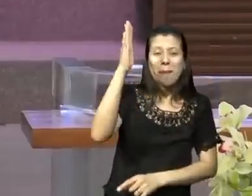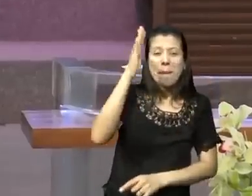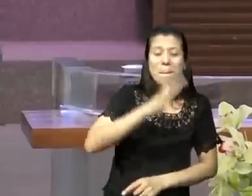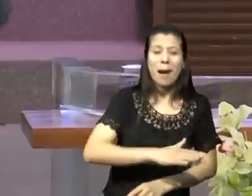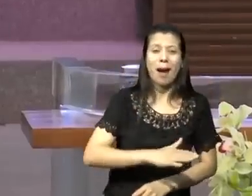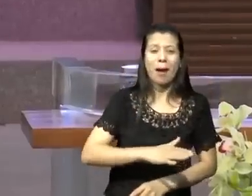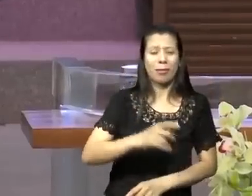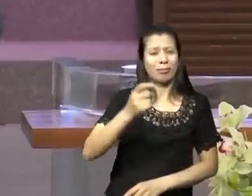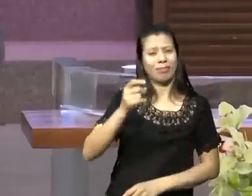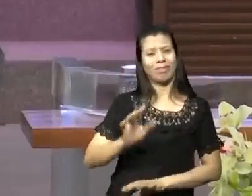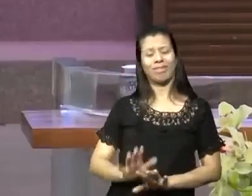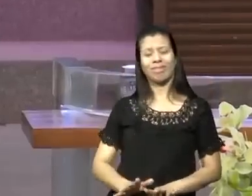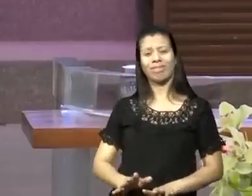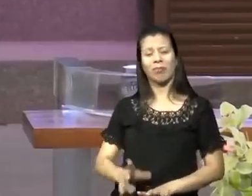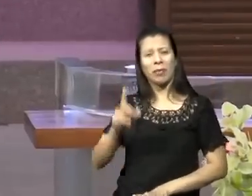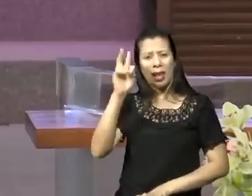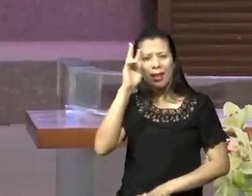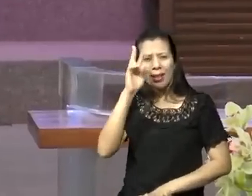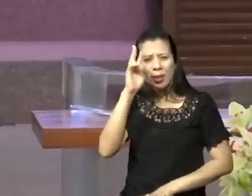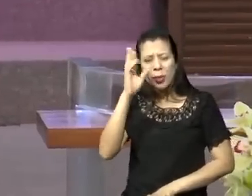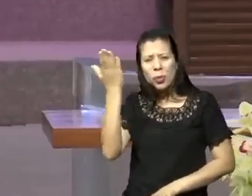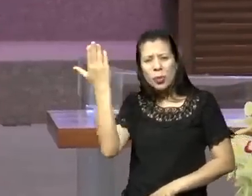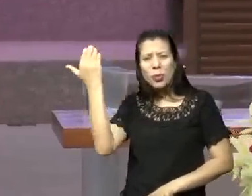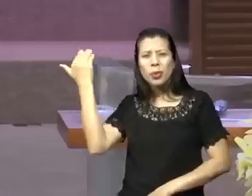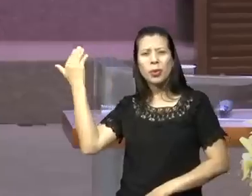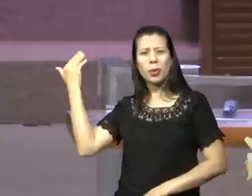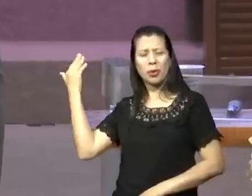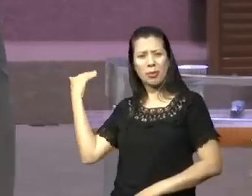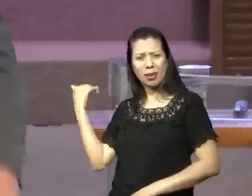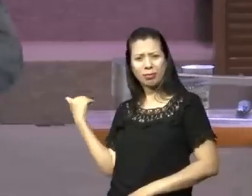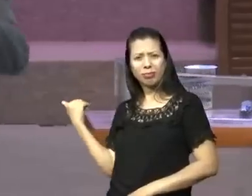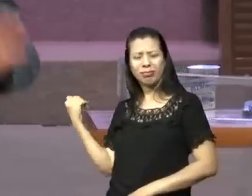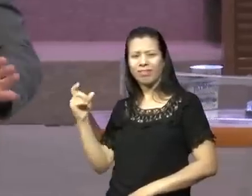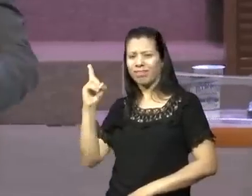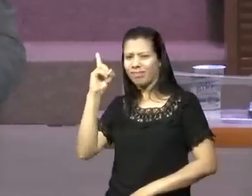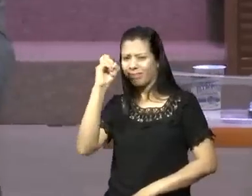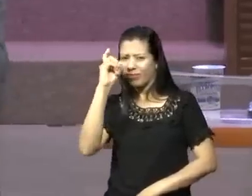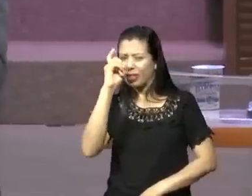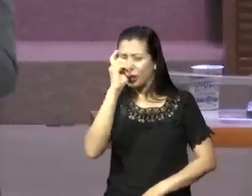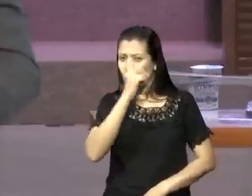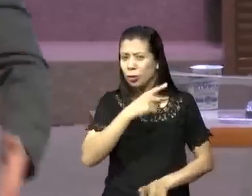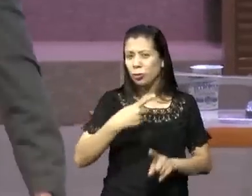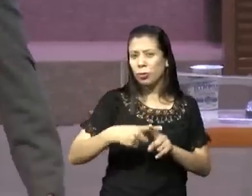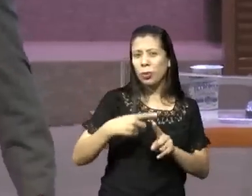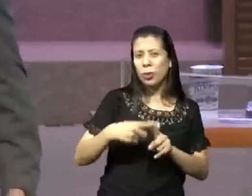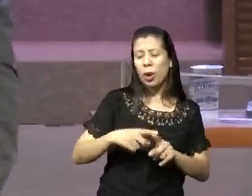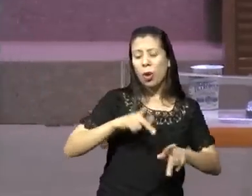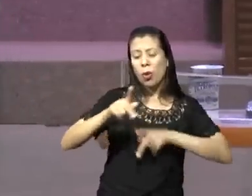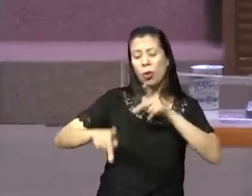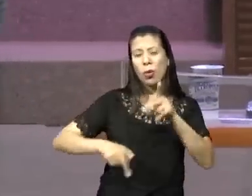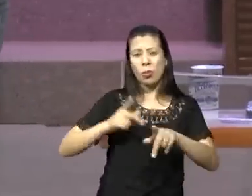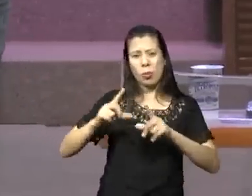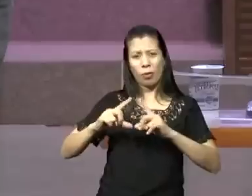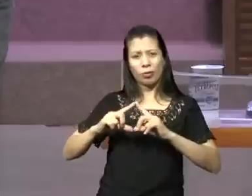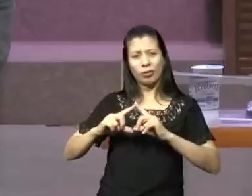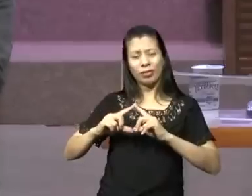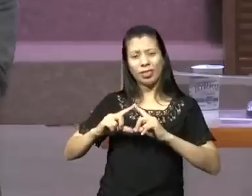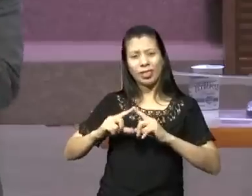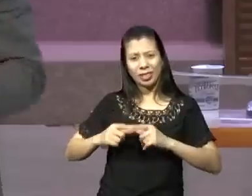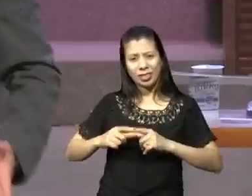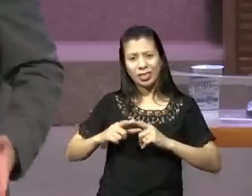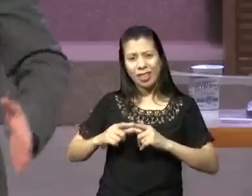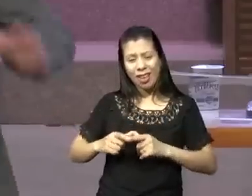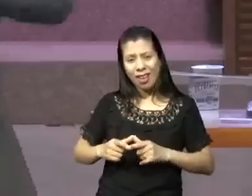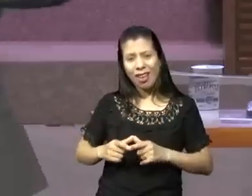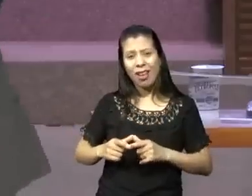sobre muito sacerdotes que aceitaram a fé mas Israel como nação ao apedrejar Estevão estavam rejeitando